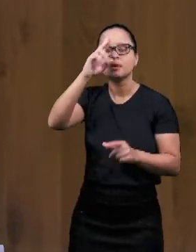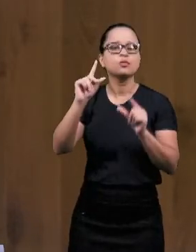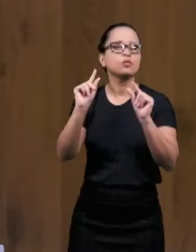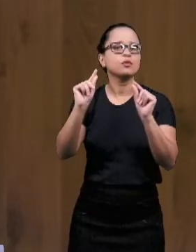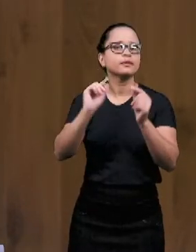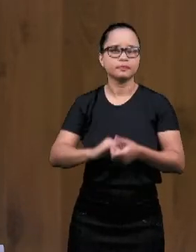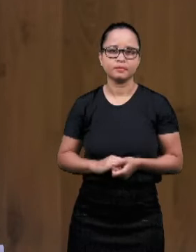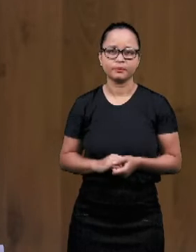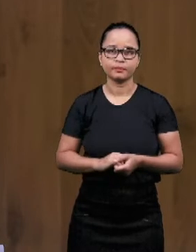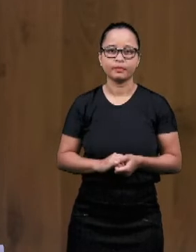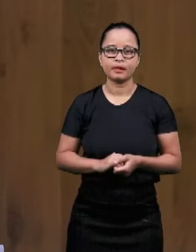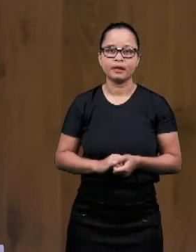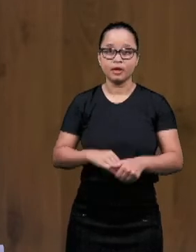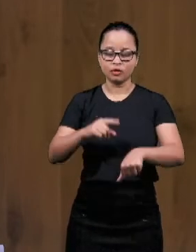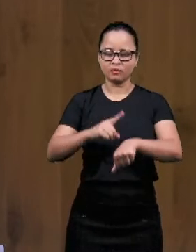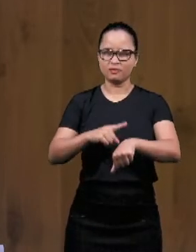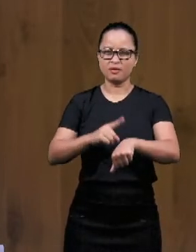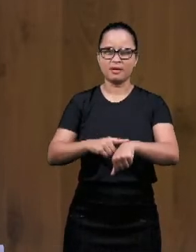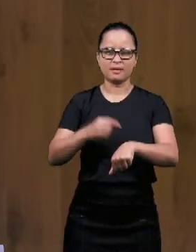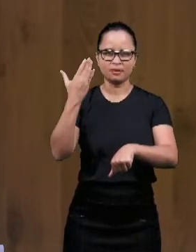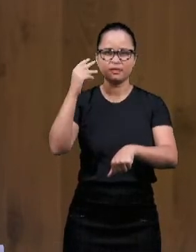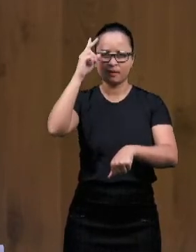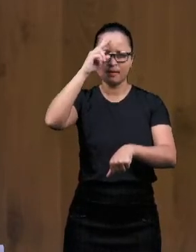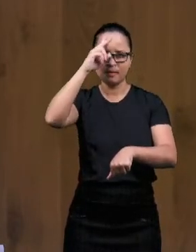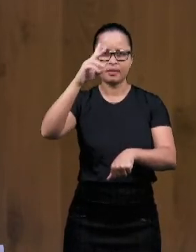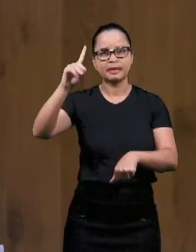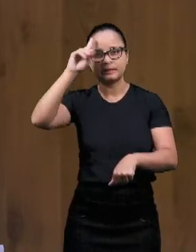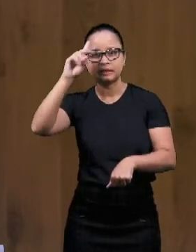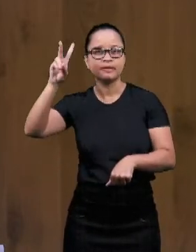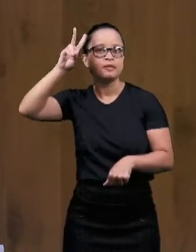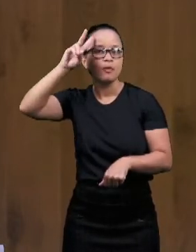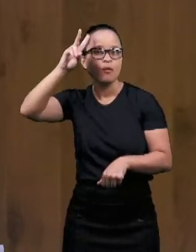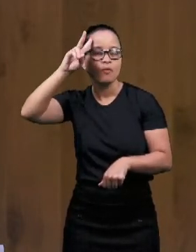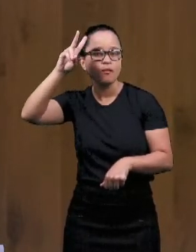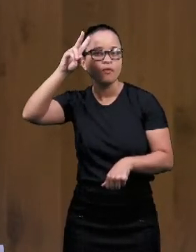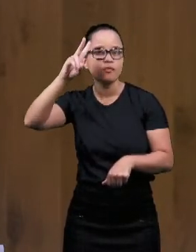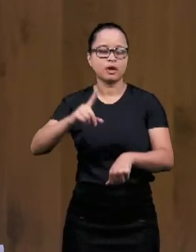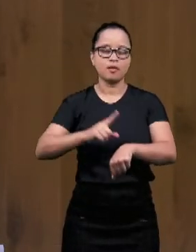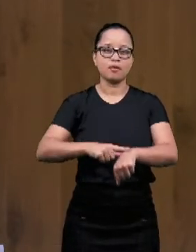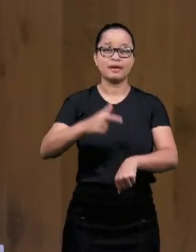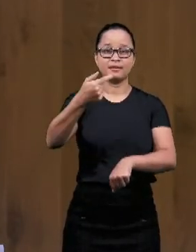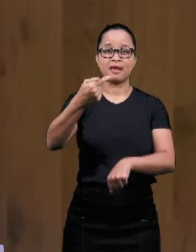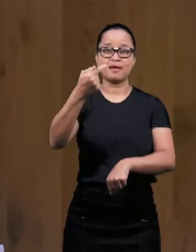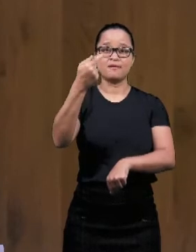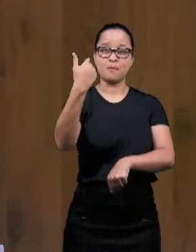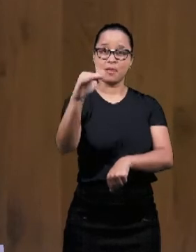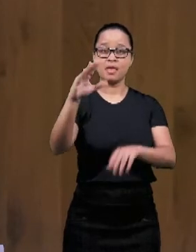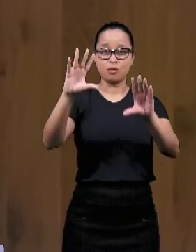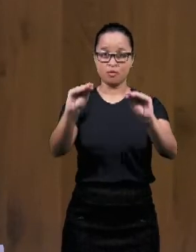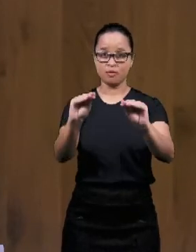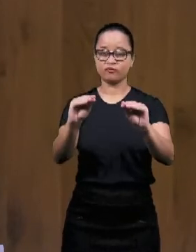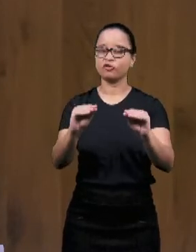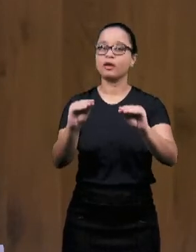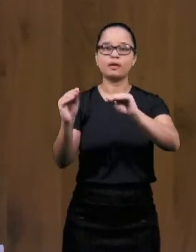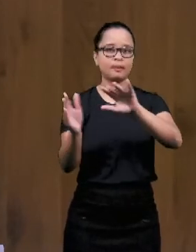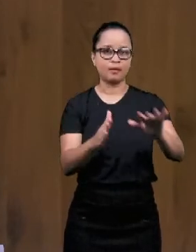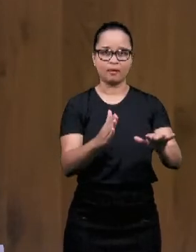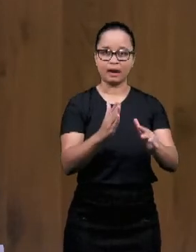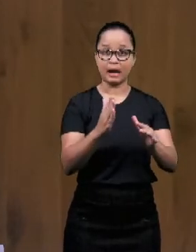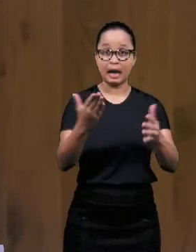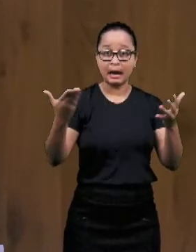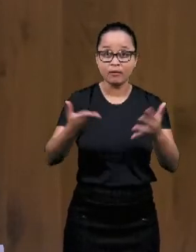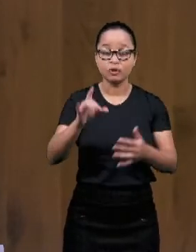outro horário de antes, que era às segundas-feiras, às 19h30. Agora estamos apresentando esses vídeos já no